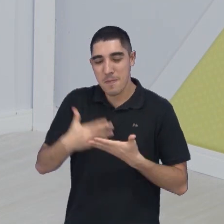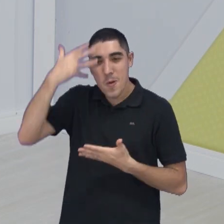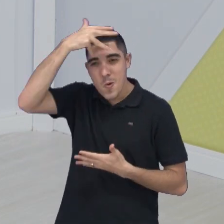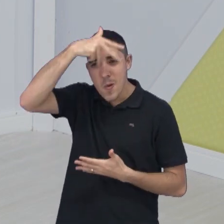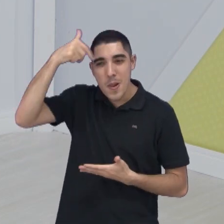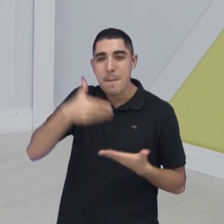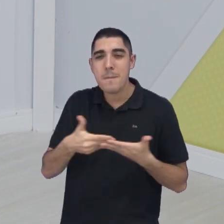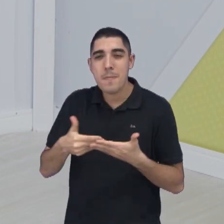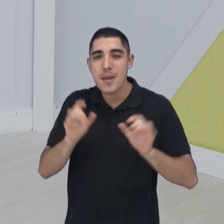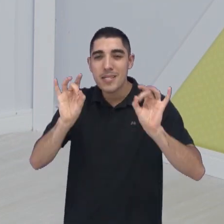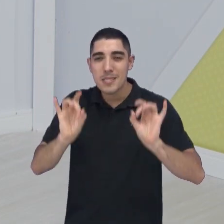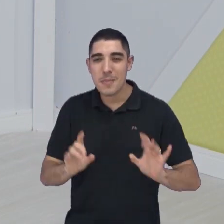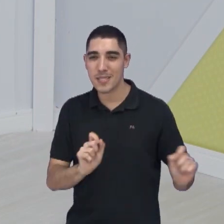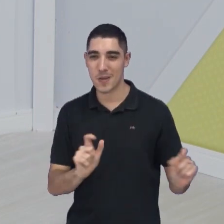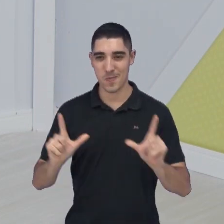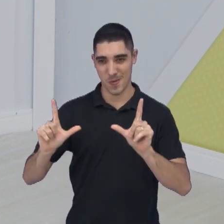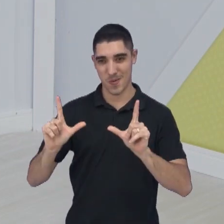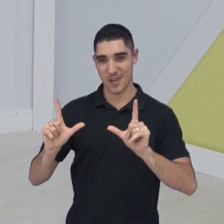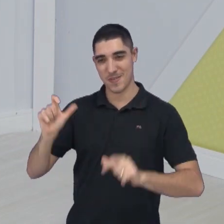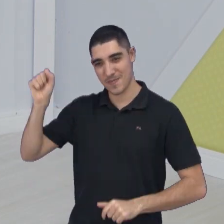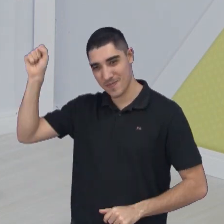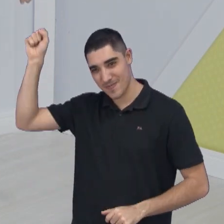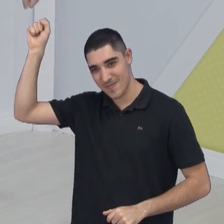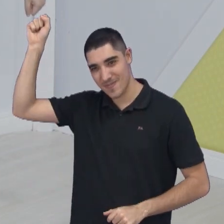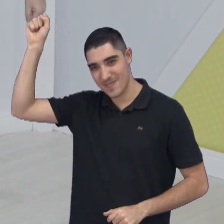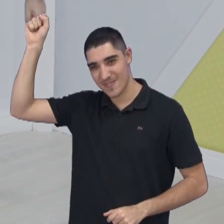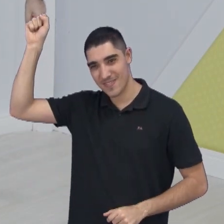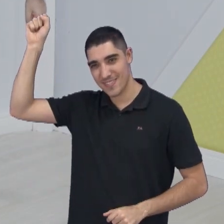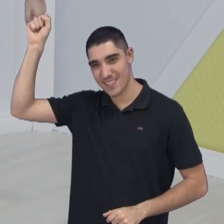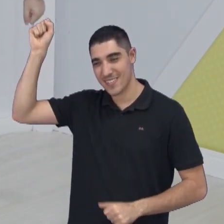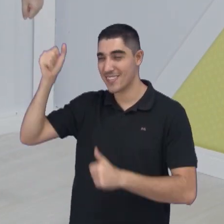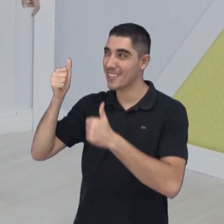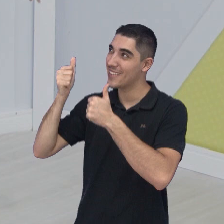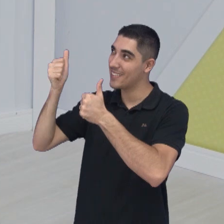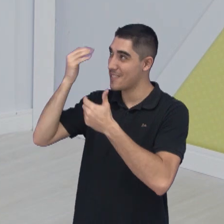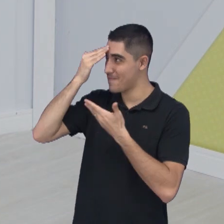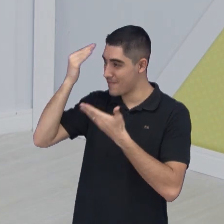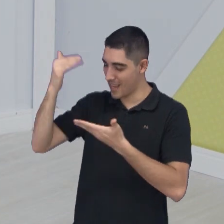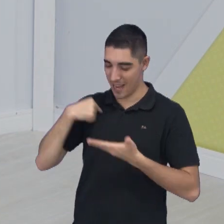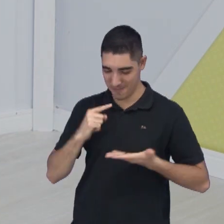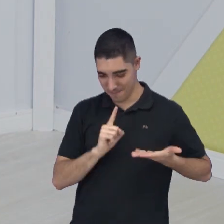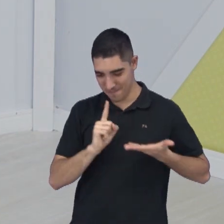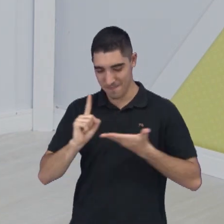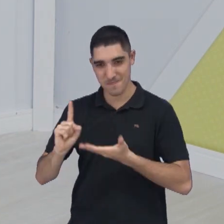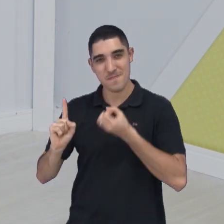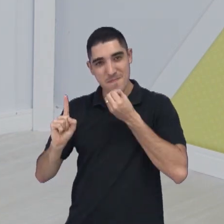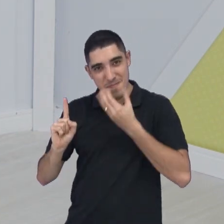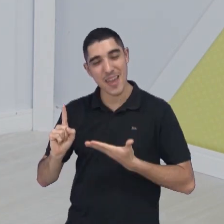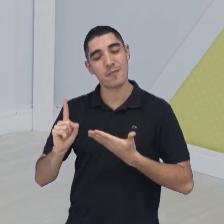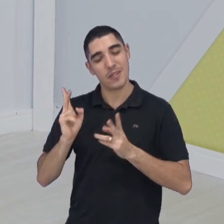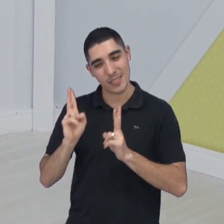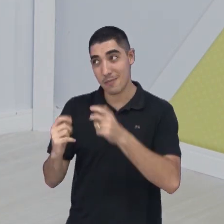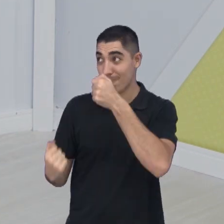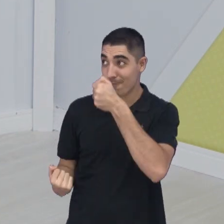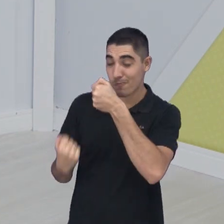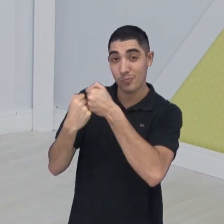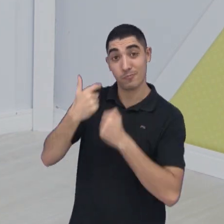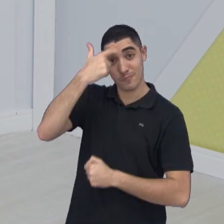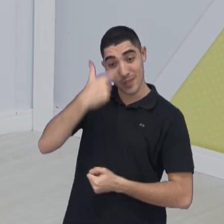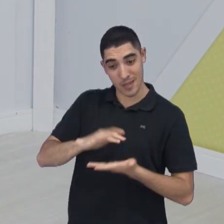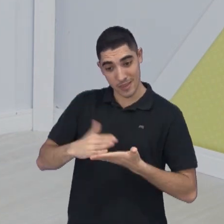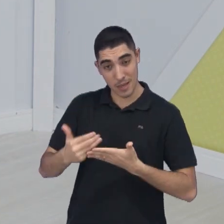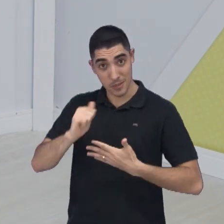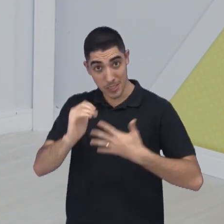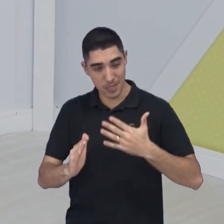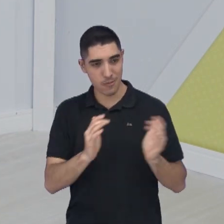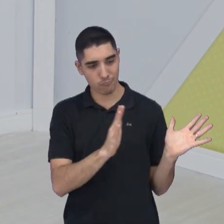Lorenzo, que é o mascotinho do nosso Hora do Esporte. Luizão, seja sempre muito bem-vindo, nosso soquinho maroto de sempre, o Luizão que sempre leva